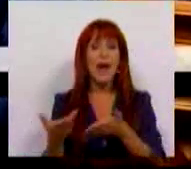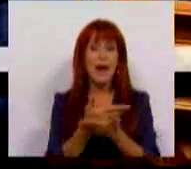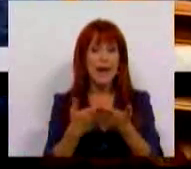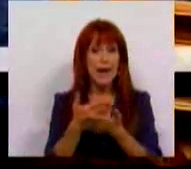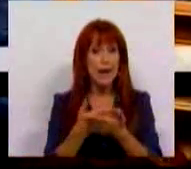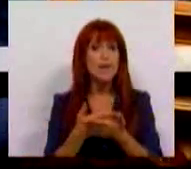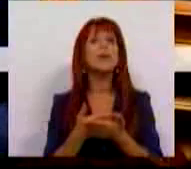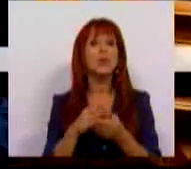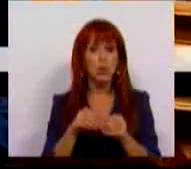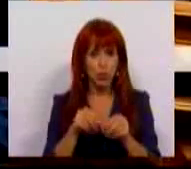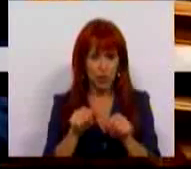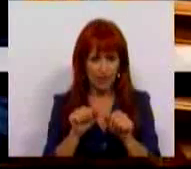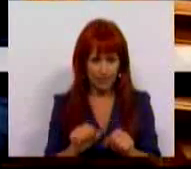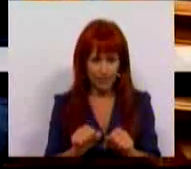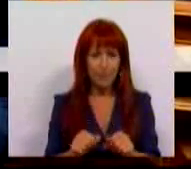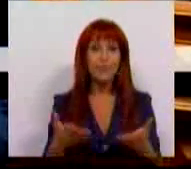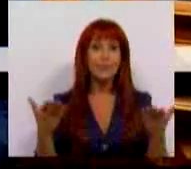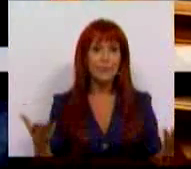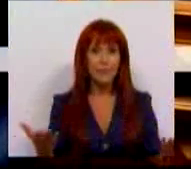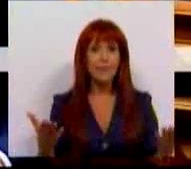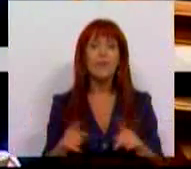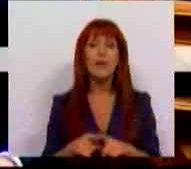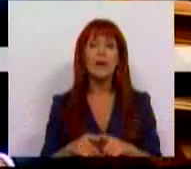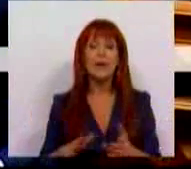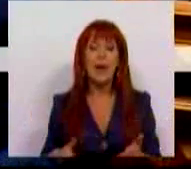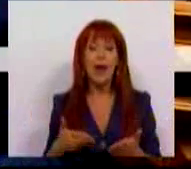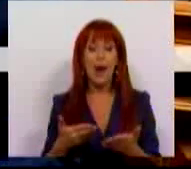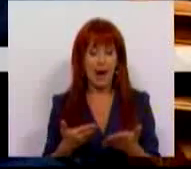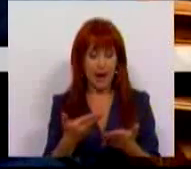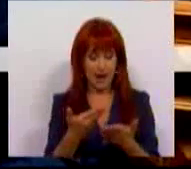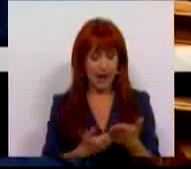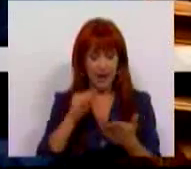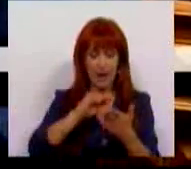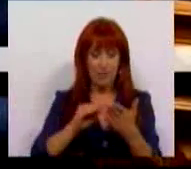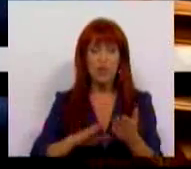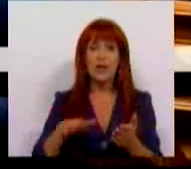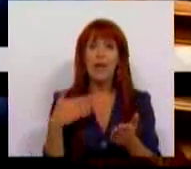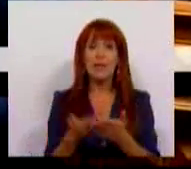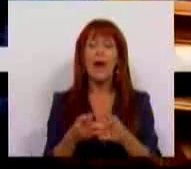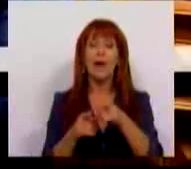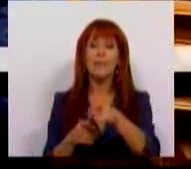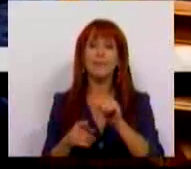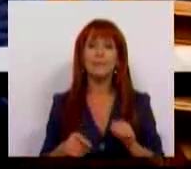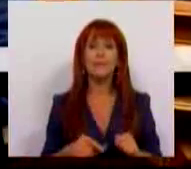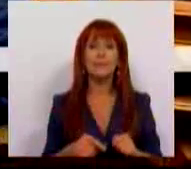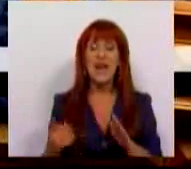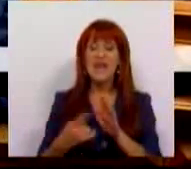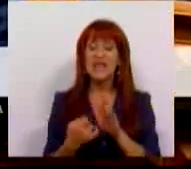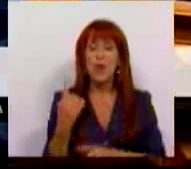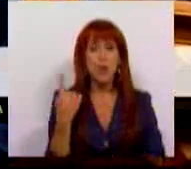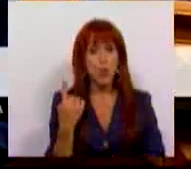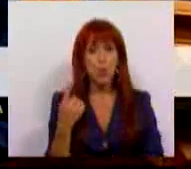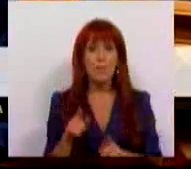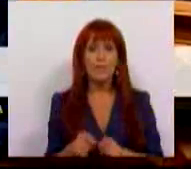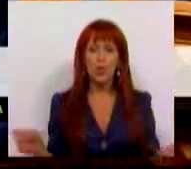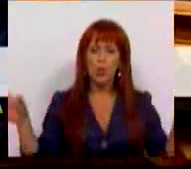económica e territorial. Assim, a presente petição remete para uma necessidade